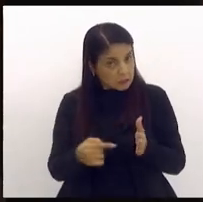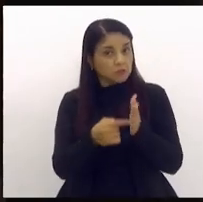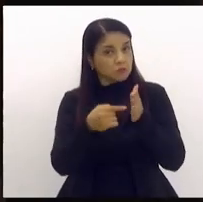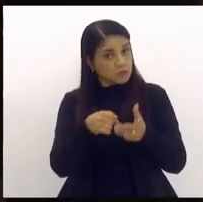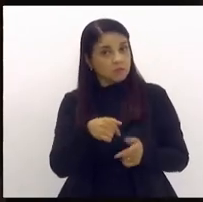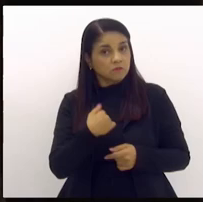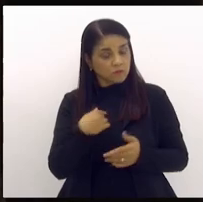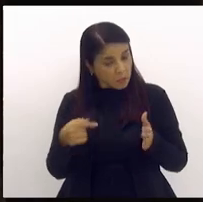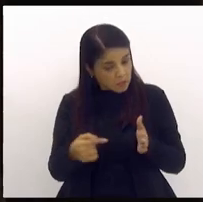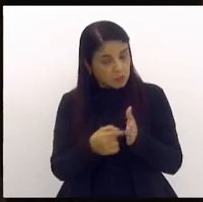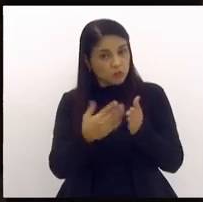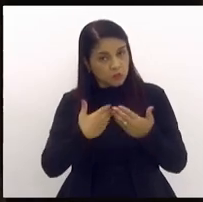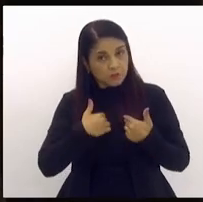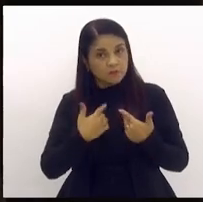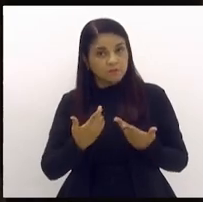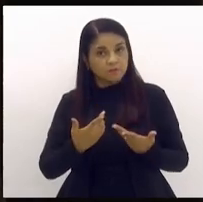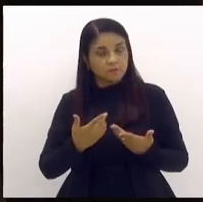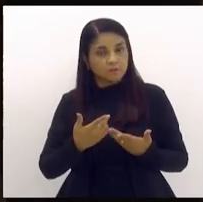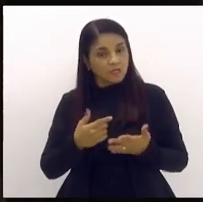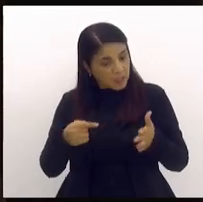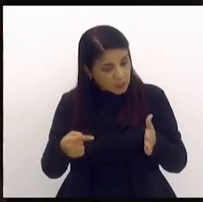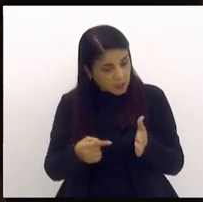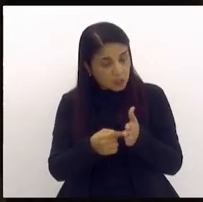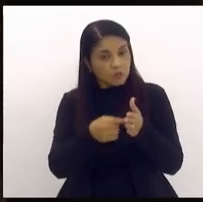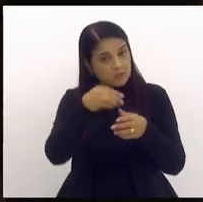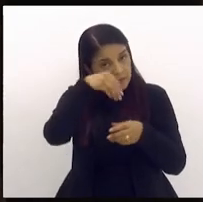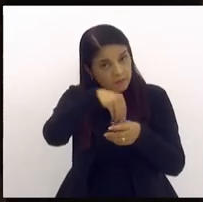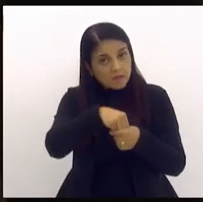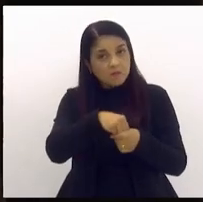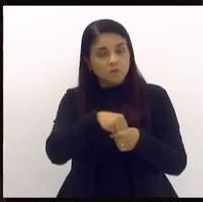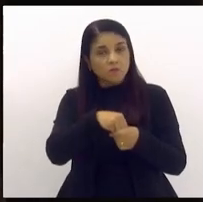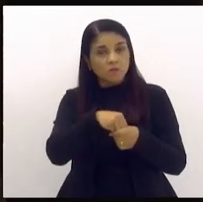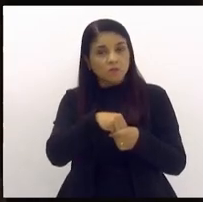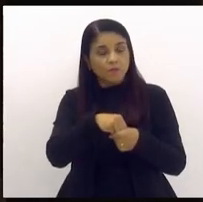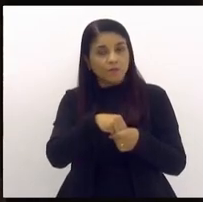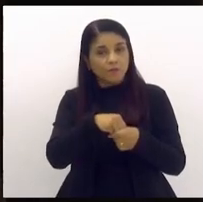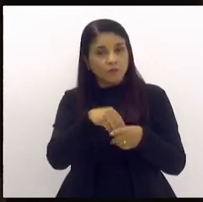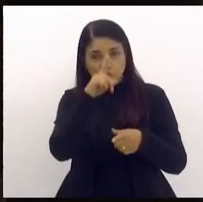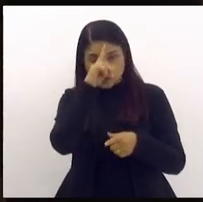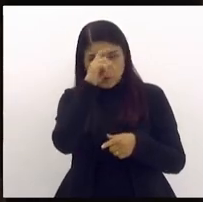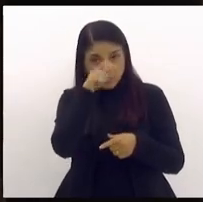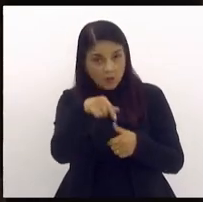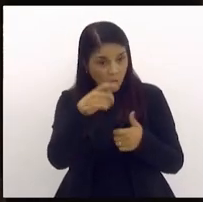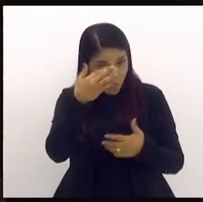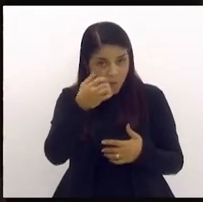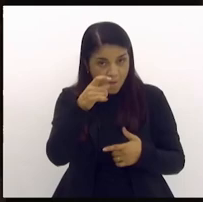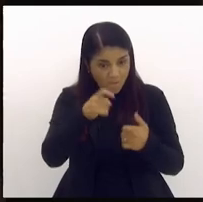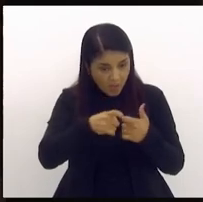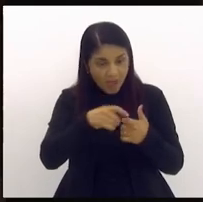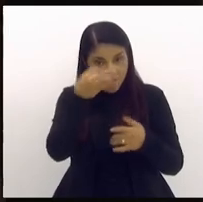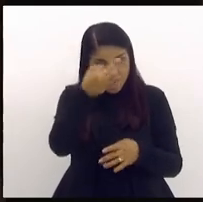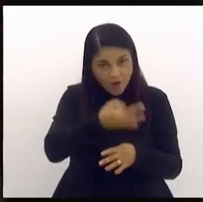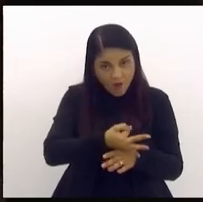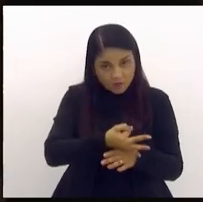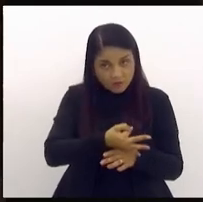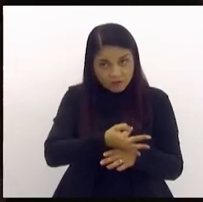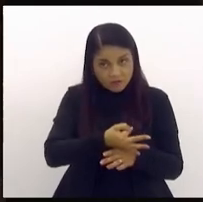denunciam. As denúncias partem lá de dentro. Porque o médico, quando falta, ele sobrecarrega o